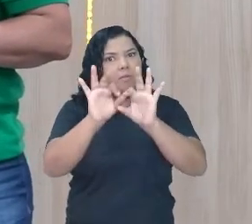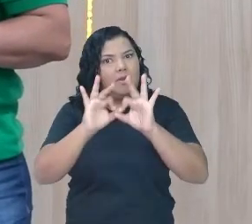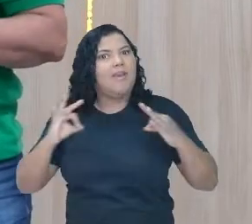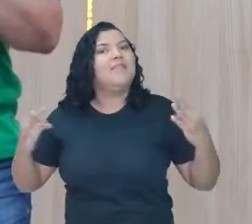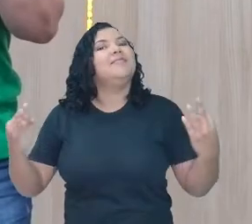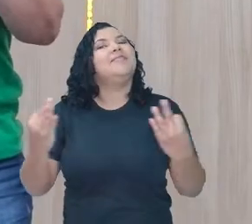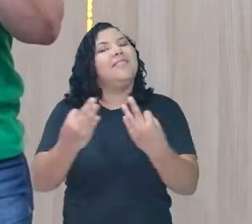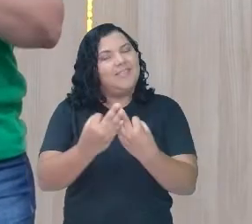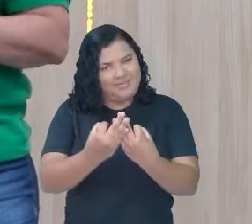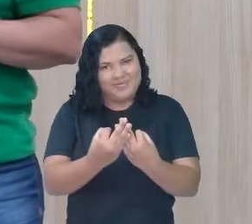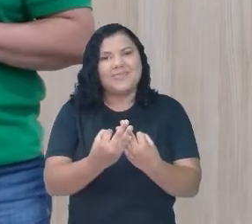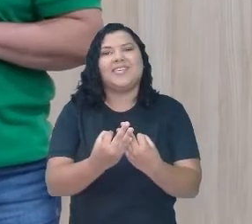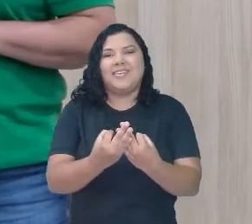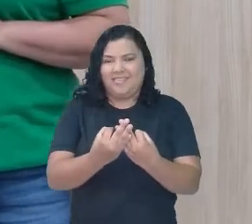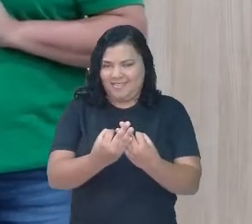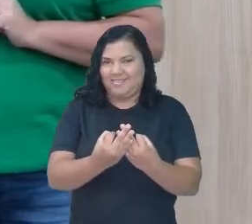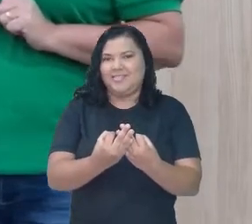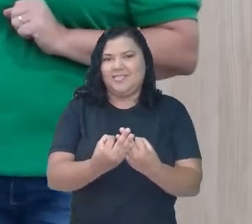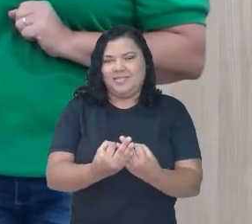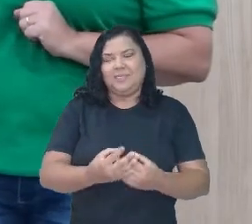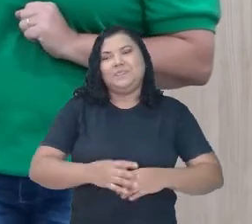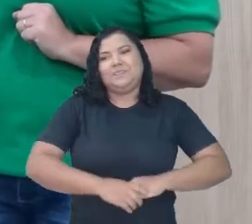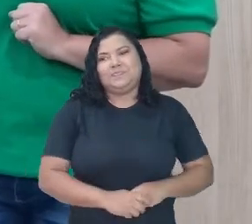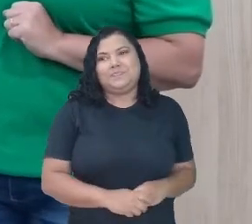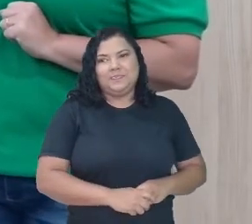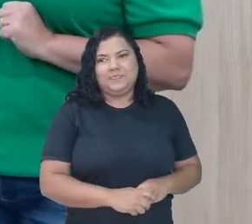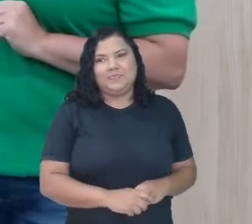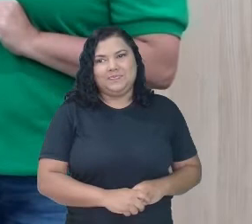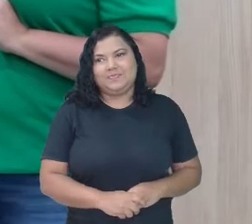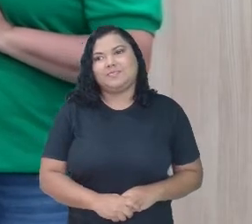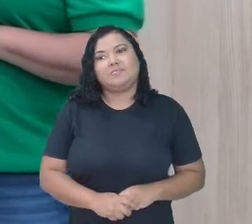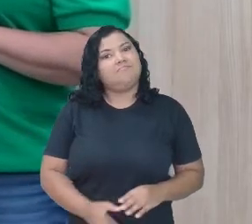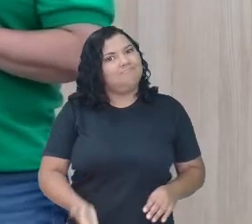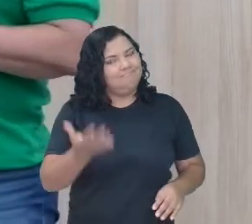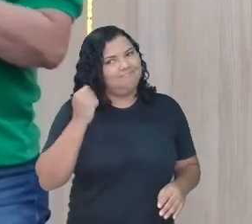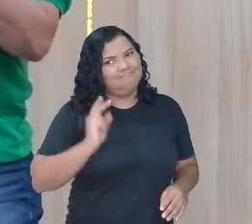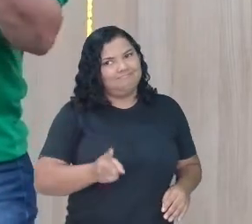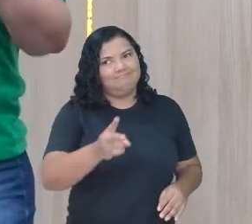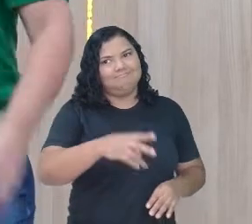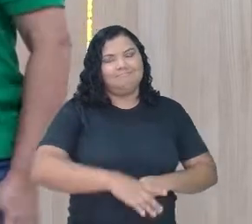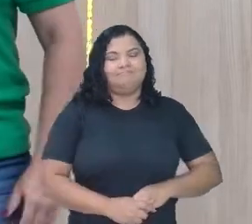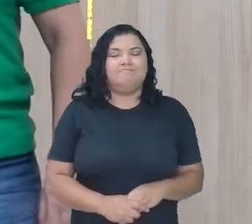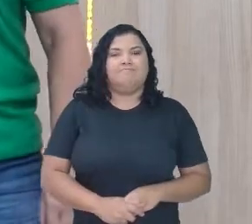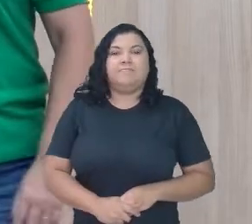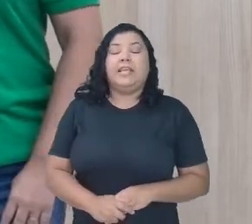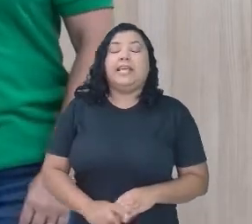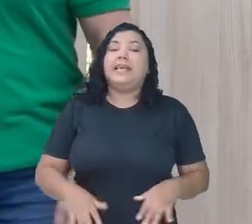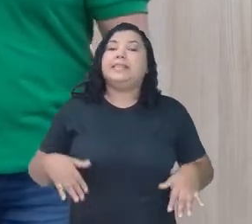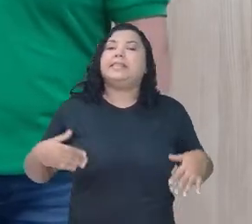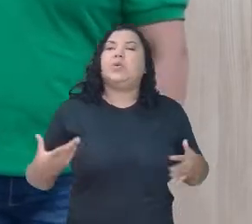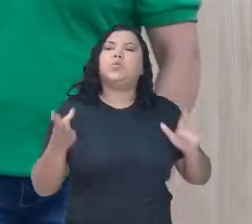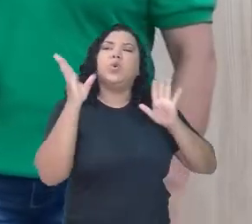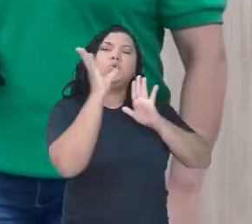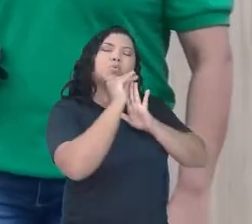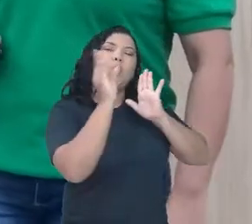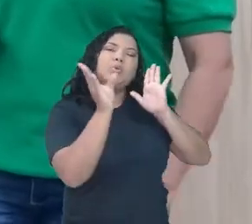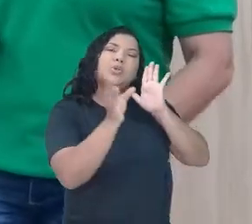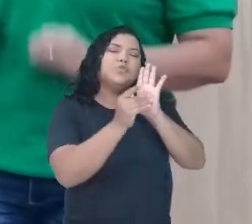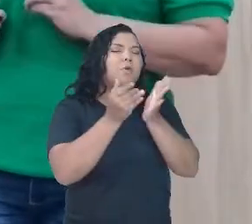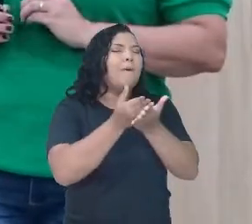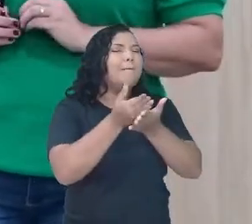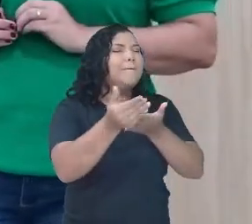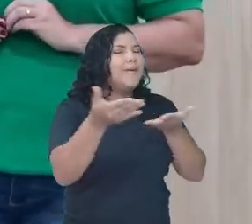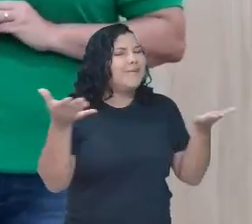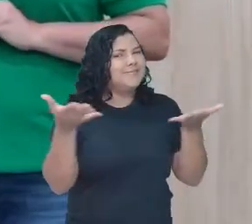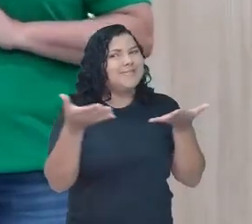desses alunos na nossa escola, tá bom? Então, vamos seguindo. Vamos iniciar o nosso conteúdo, pessoal. E o